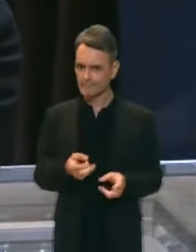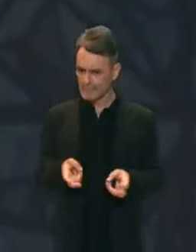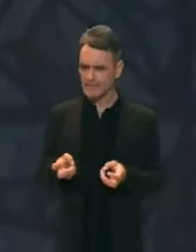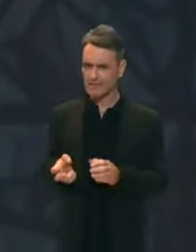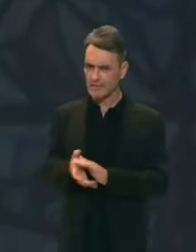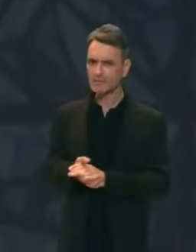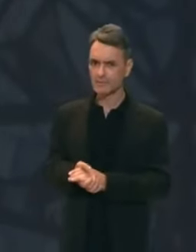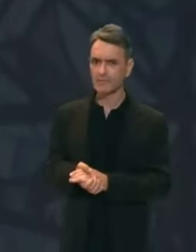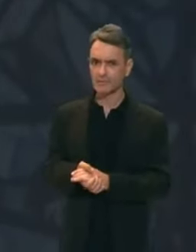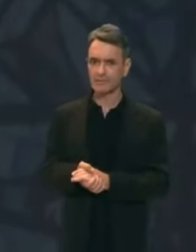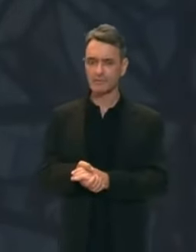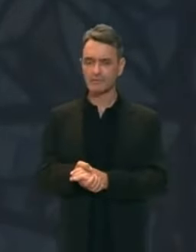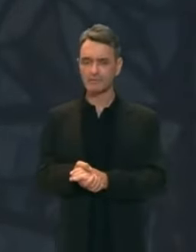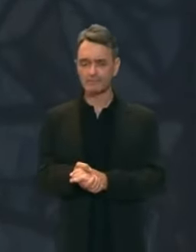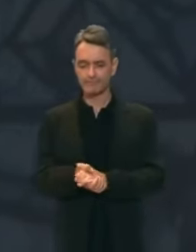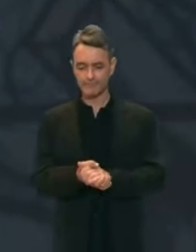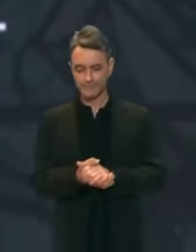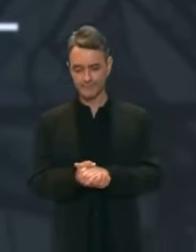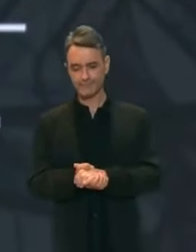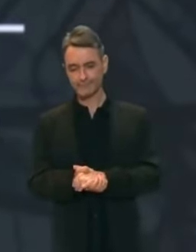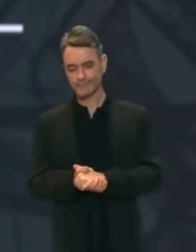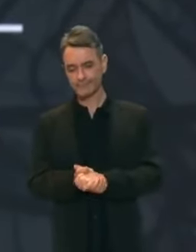algumas realidades, não é?